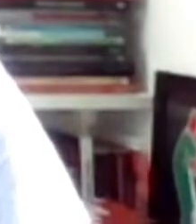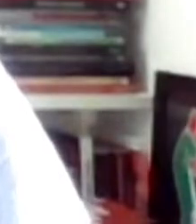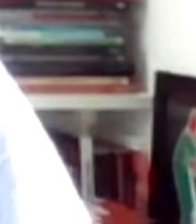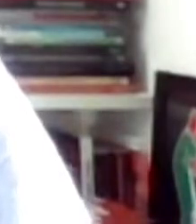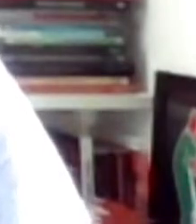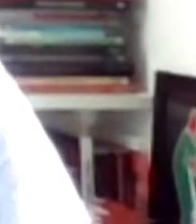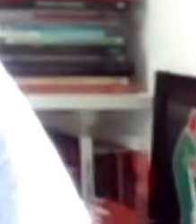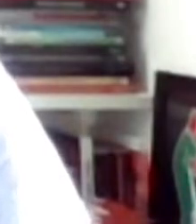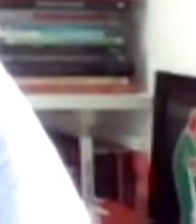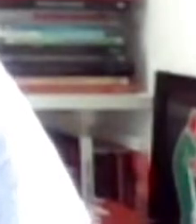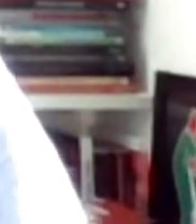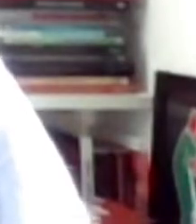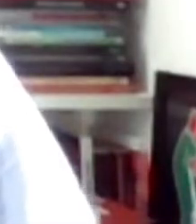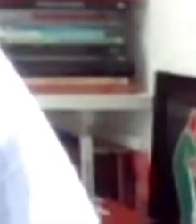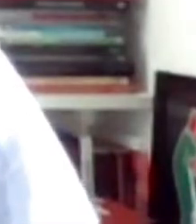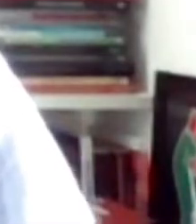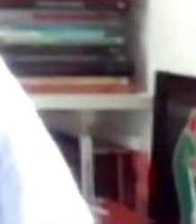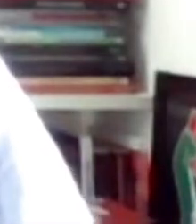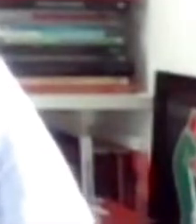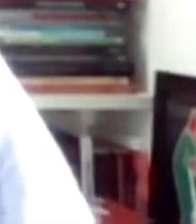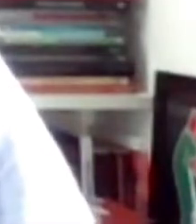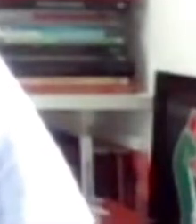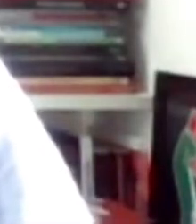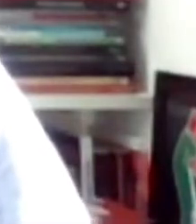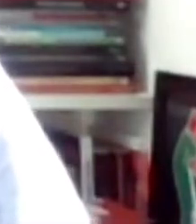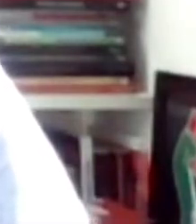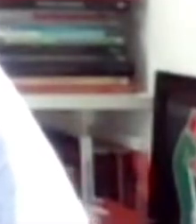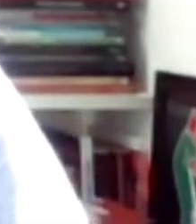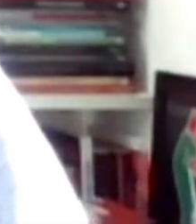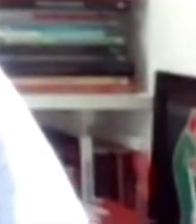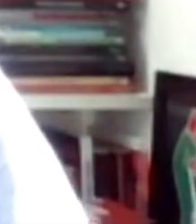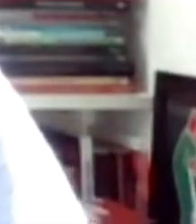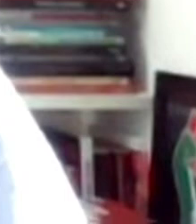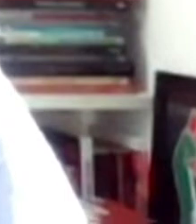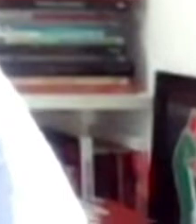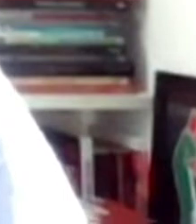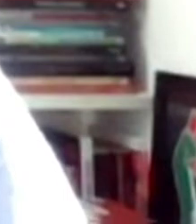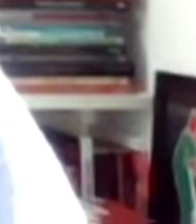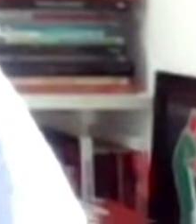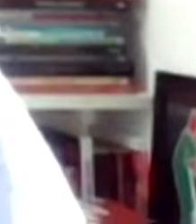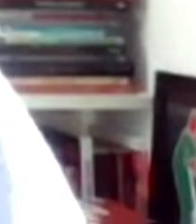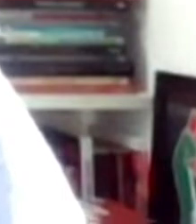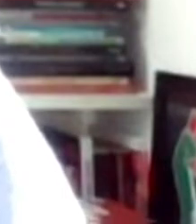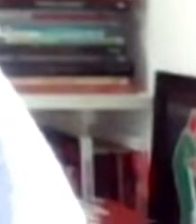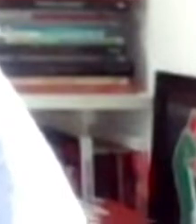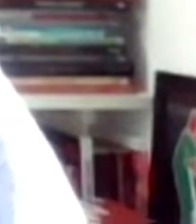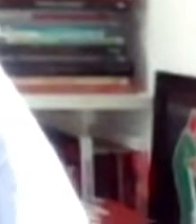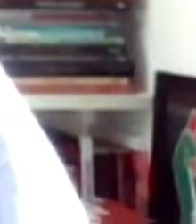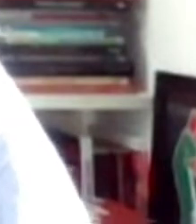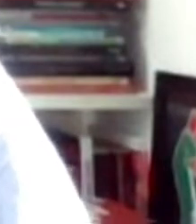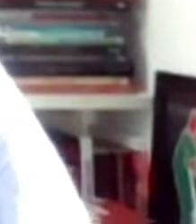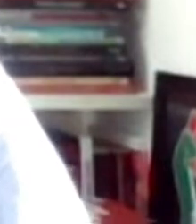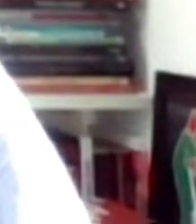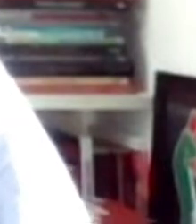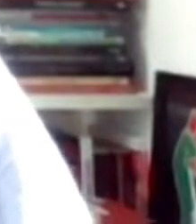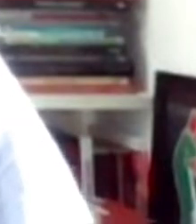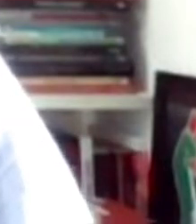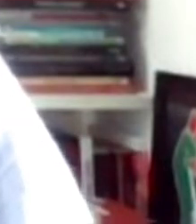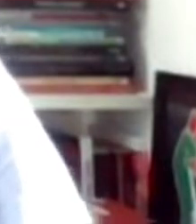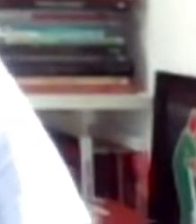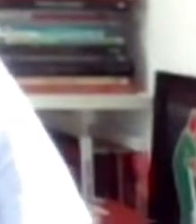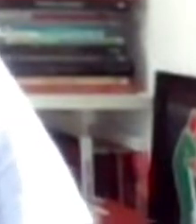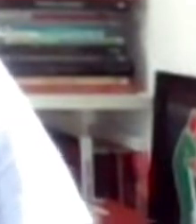meses estão ainda, obviamente, muito pequenas, dependentes, e, nesse sentido, se combinam os atos de cuidar e